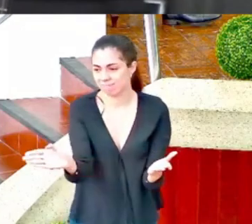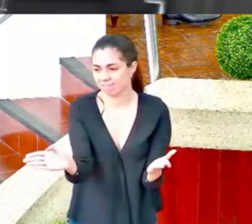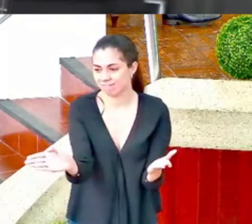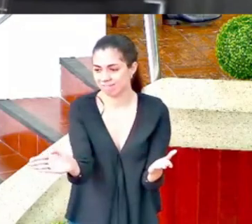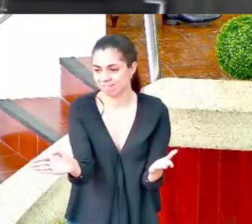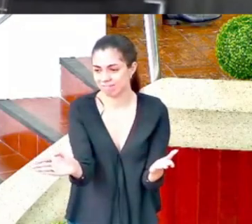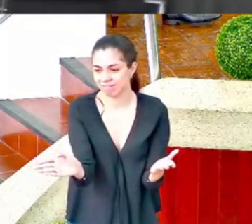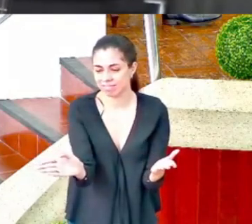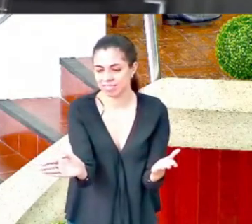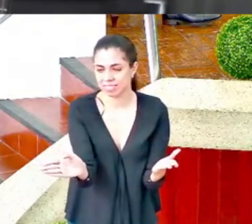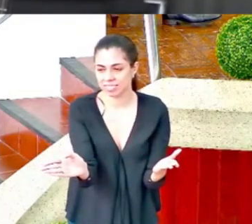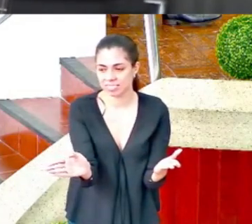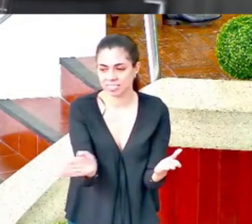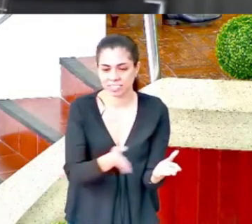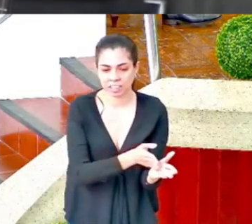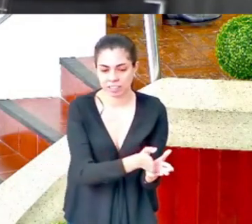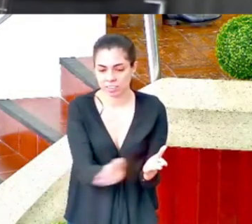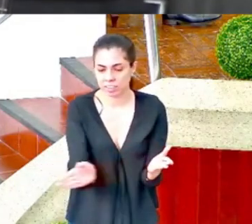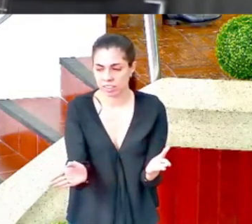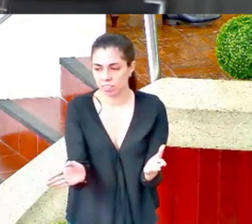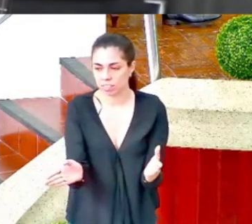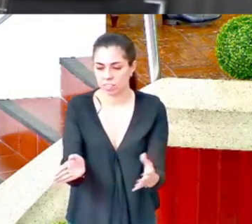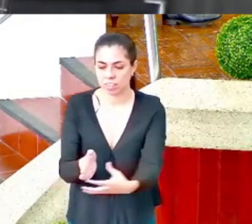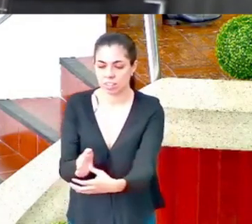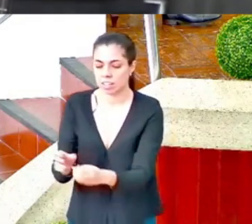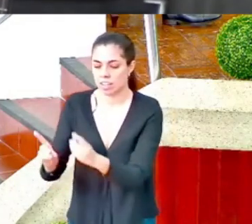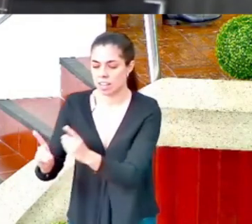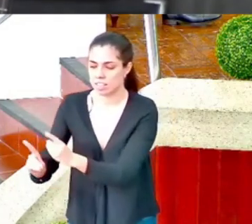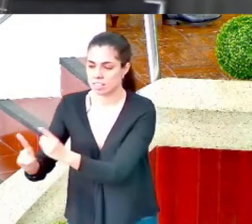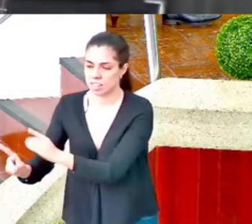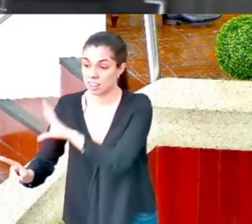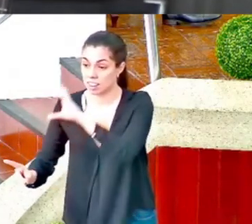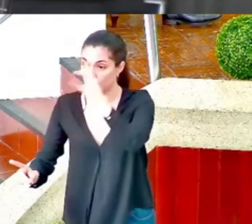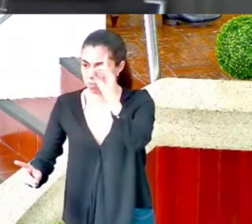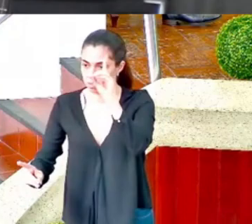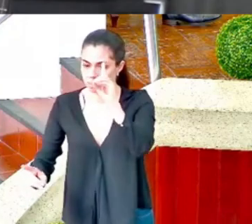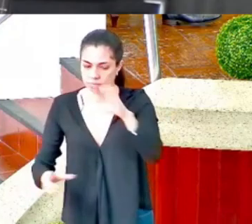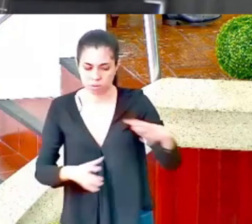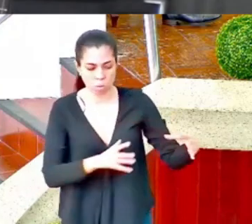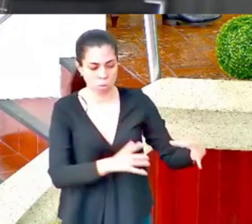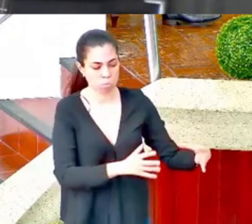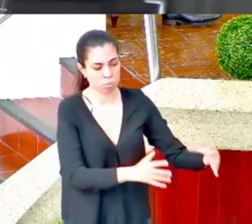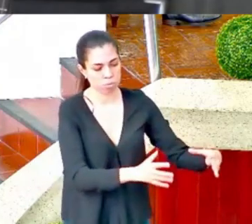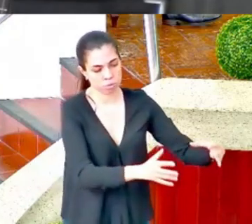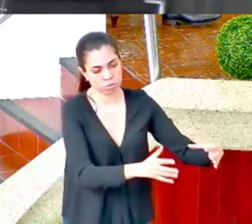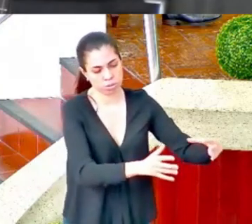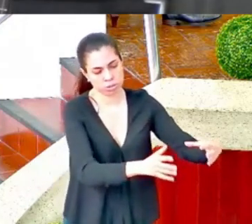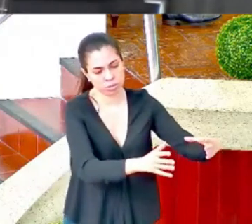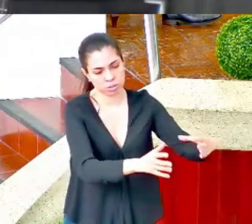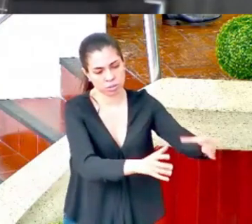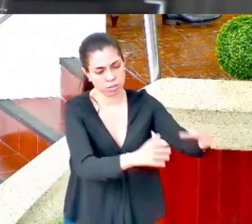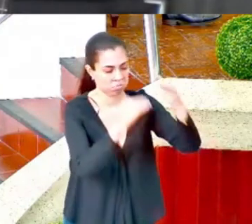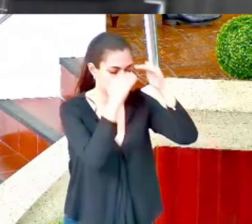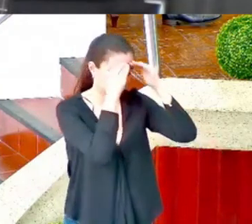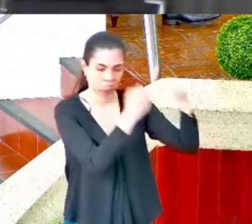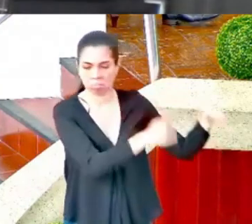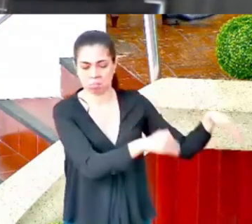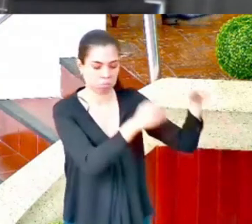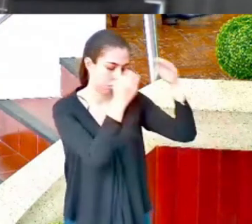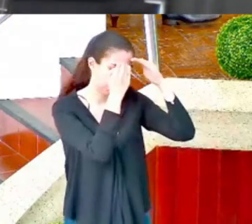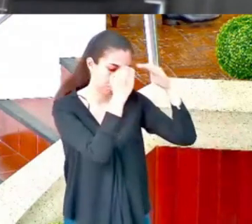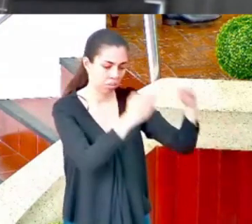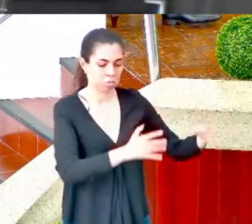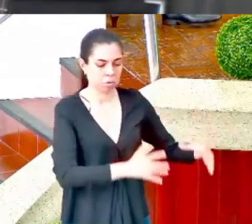direção e de repente um vira. E quando ele vira, ele nada na direção oposta. Todos estão indo numa direção,